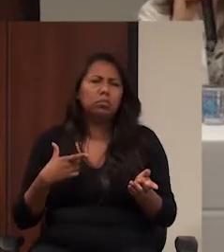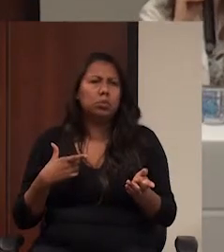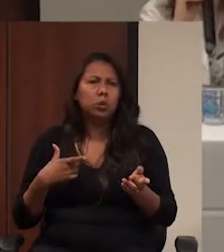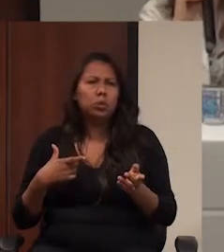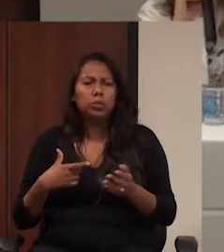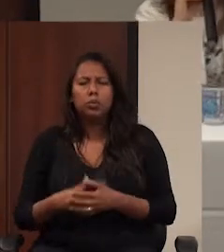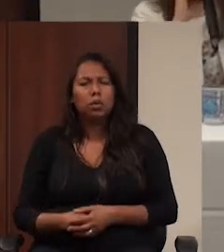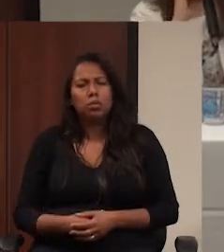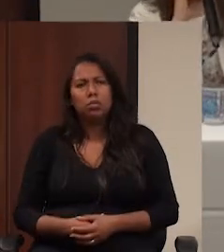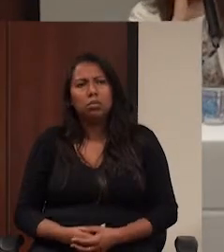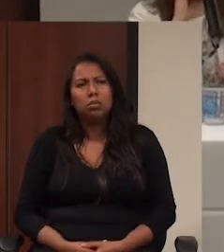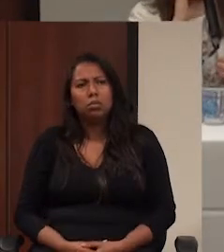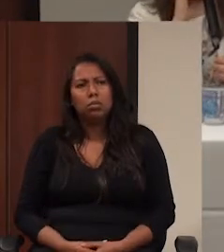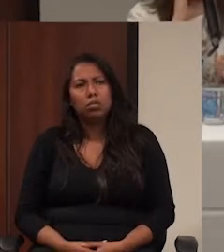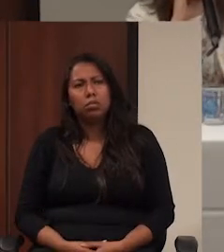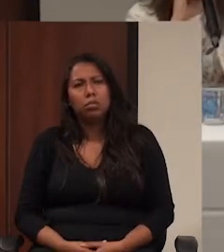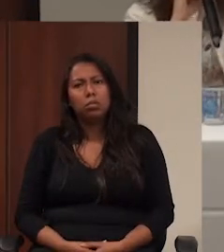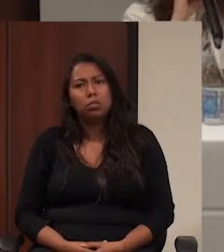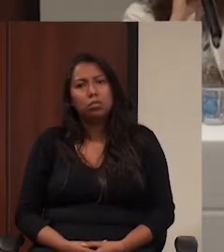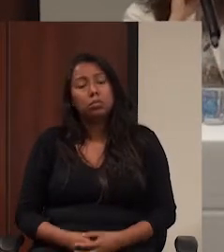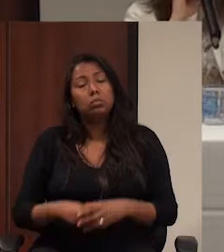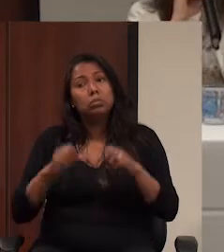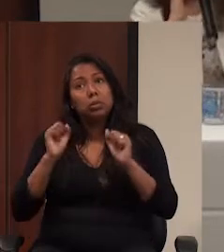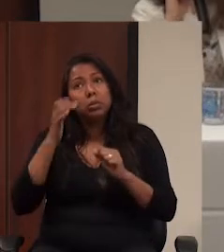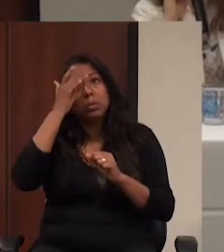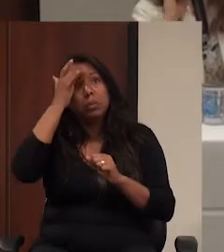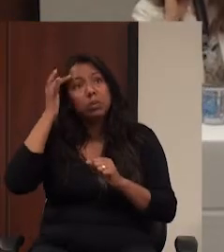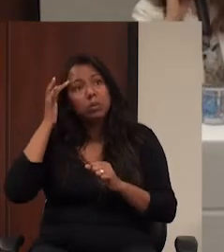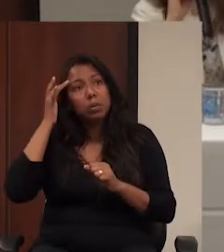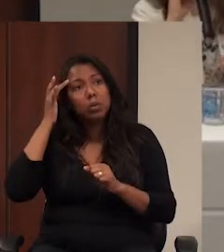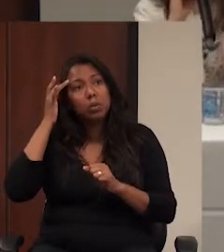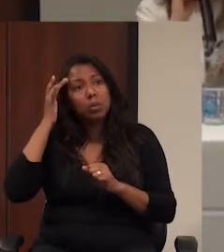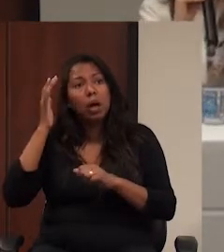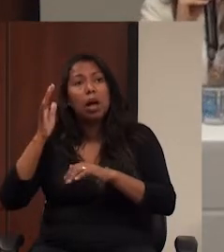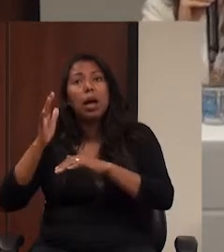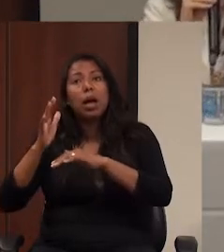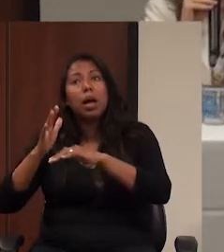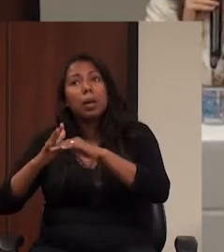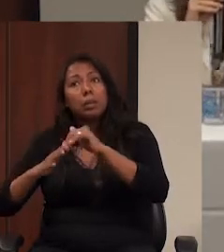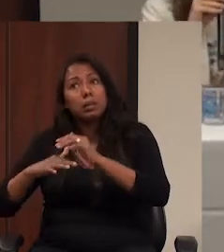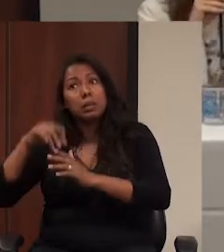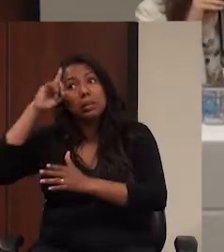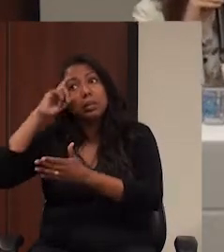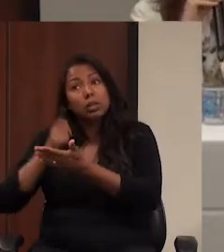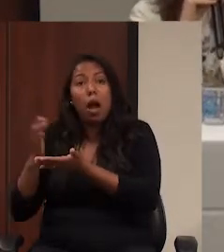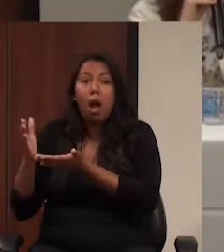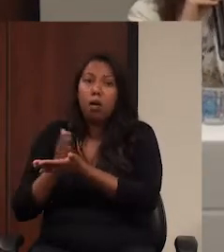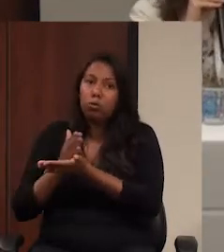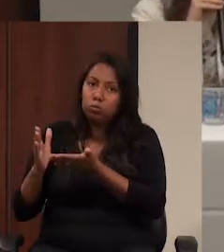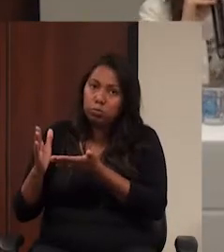ou nada para trabalhar o quê? Numa perspectiva de que aquela pessoa pode ter capacidade para decidir sobre algumas coisas da